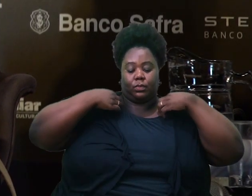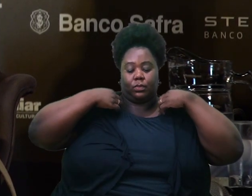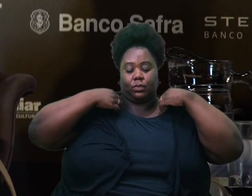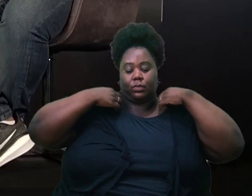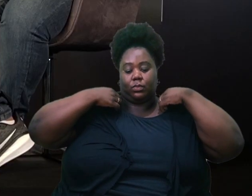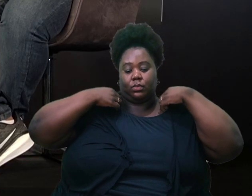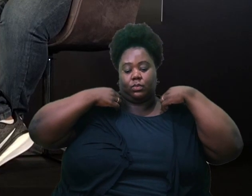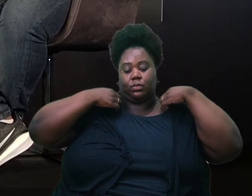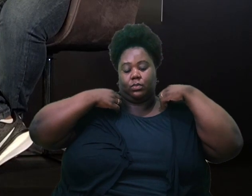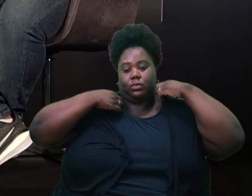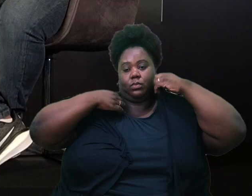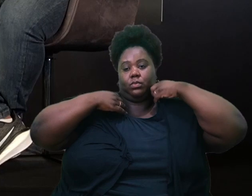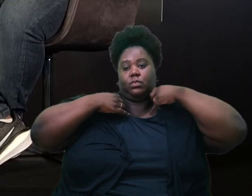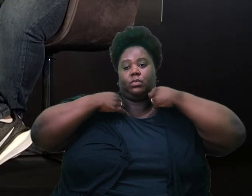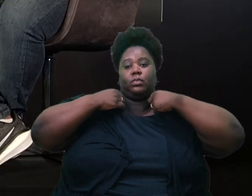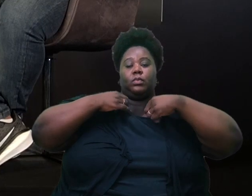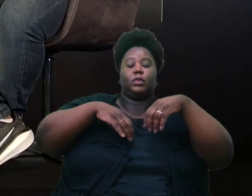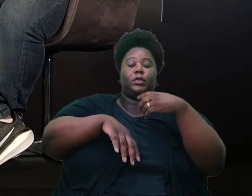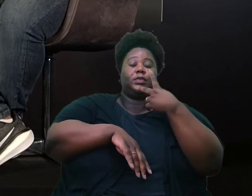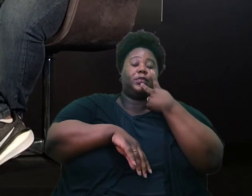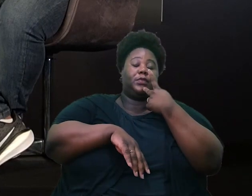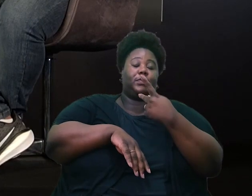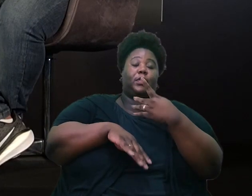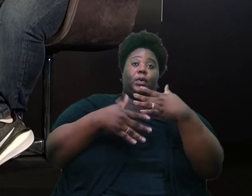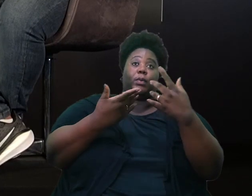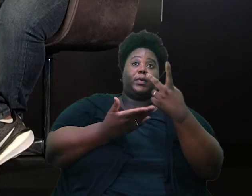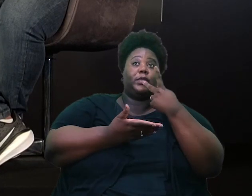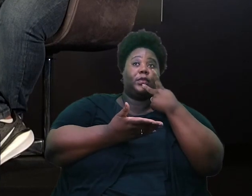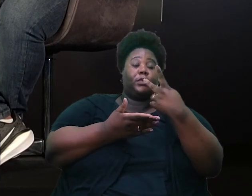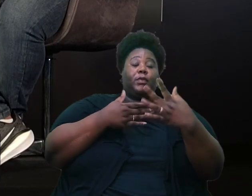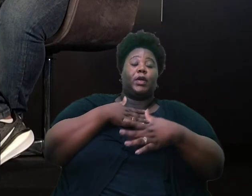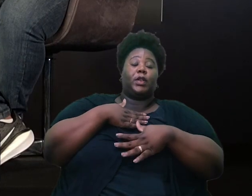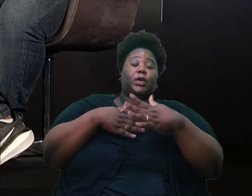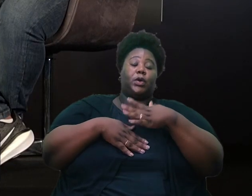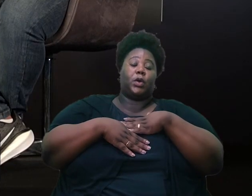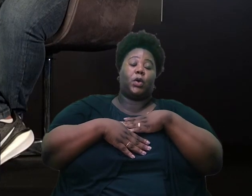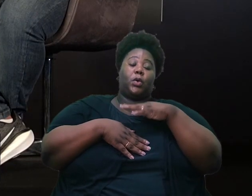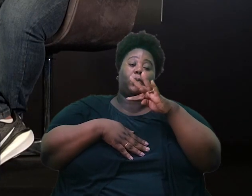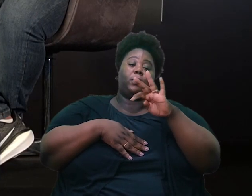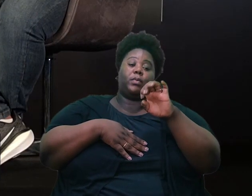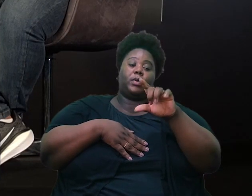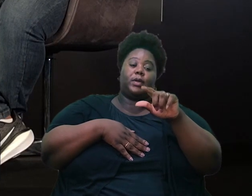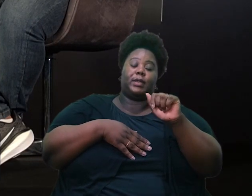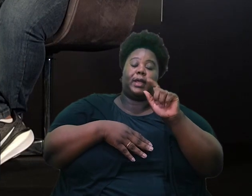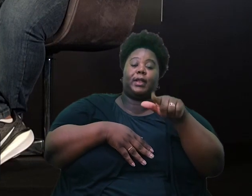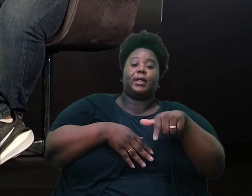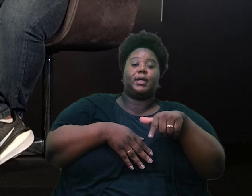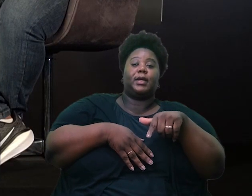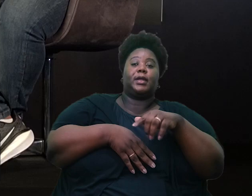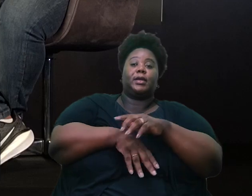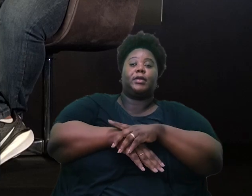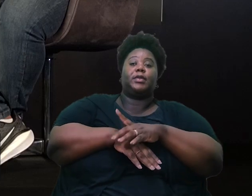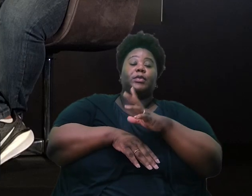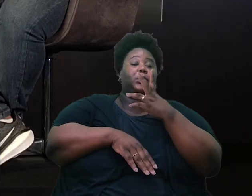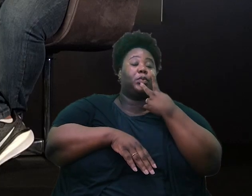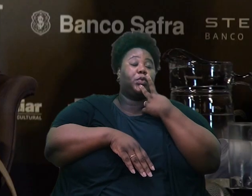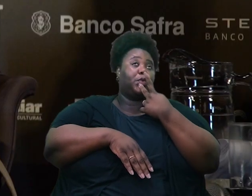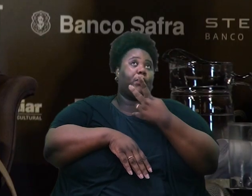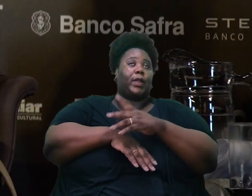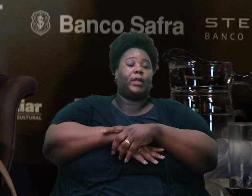teórico-conceitual, que, de certo modo, né, e quando eu falo corpo-tela, e eu explico aqui, eu não estou